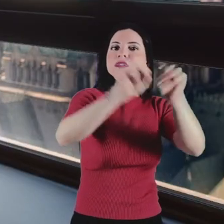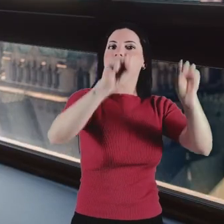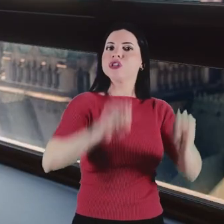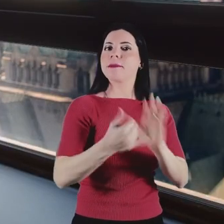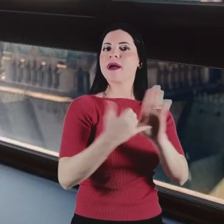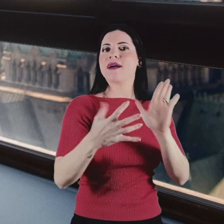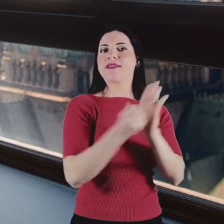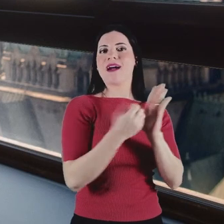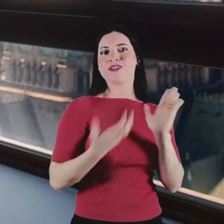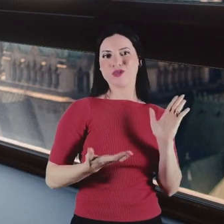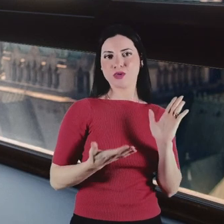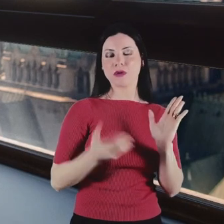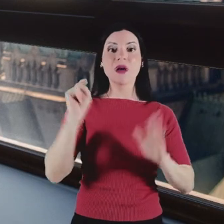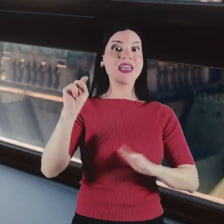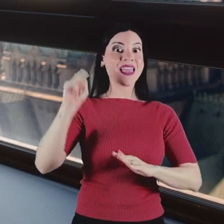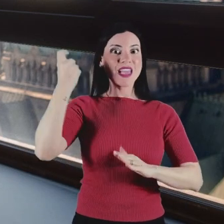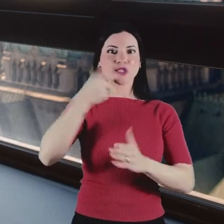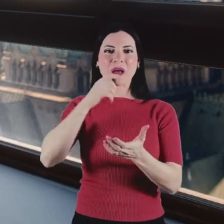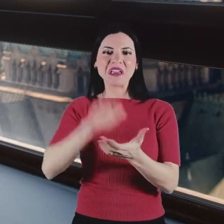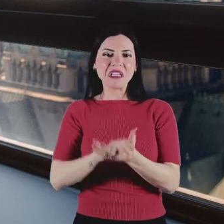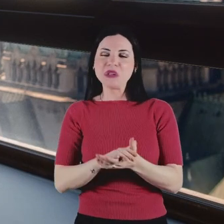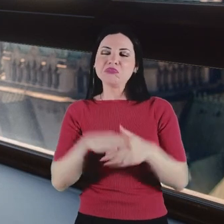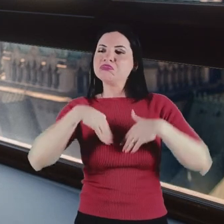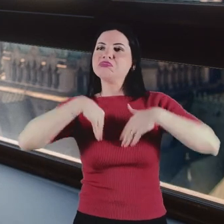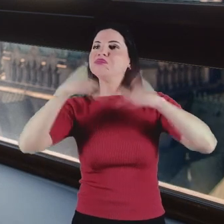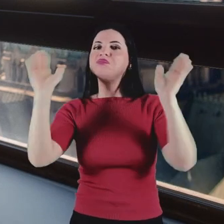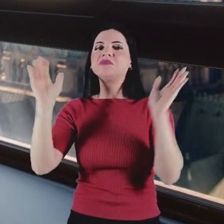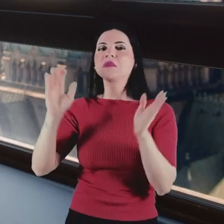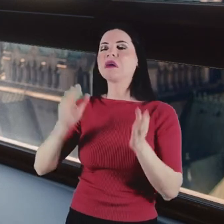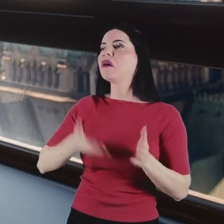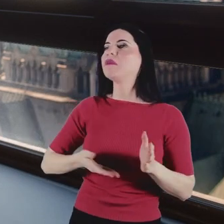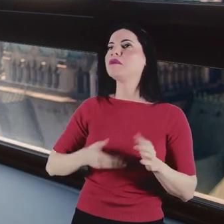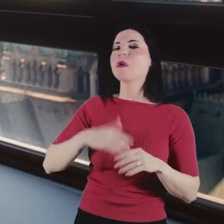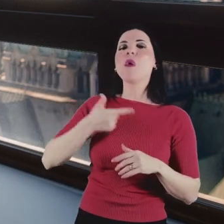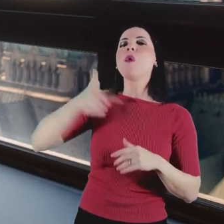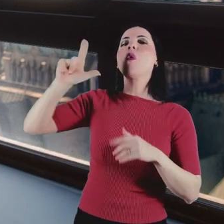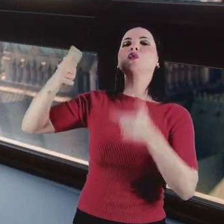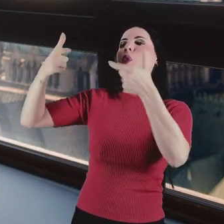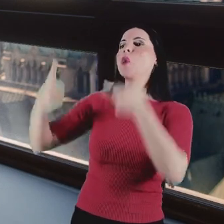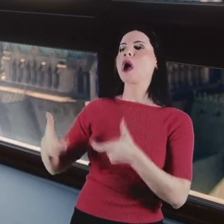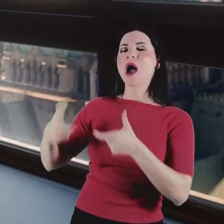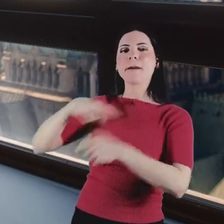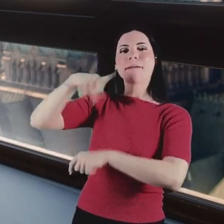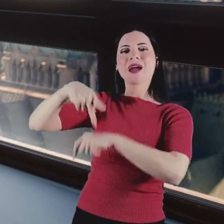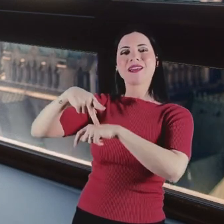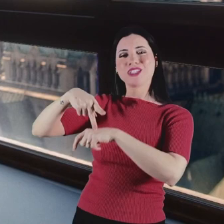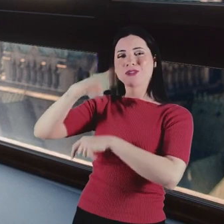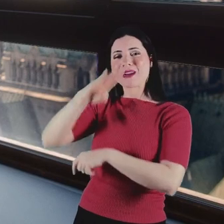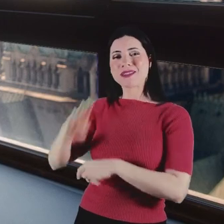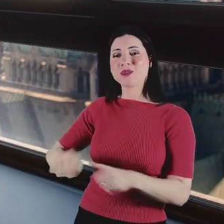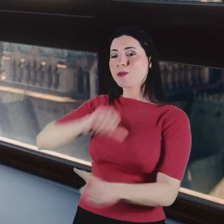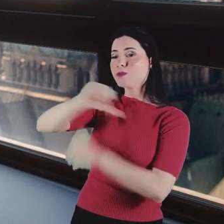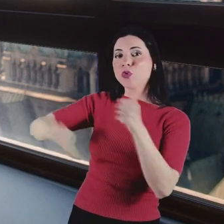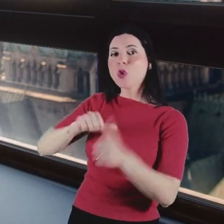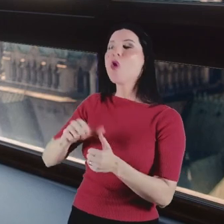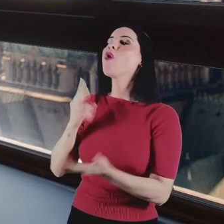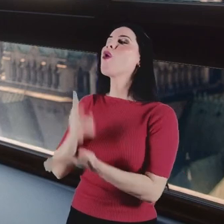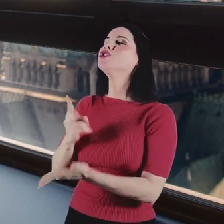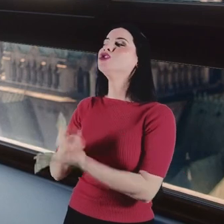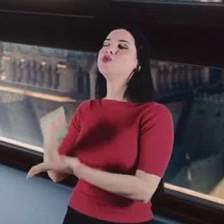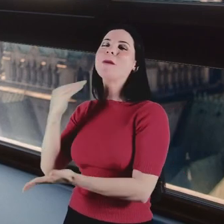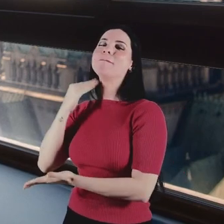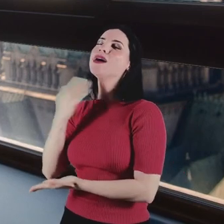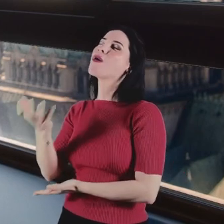ainda constando ali no Cade Único. O marido, o ex-companheiro, estava em alguma outra parte do país,